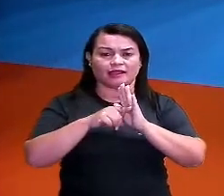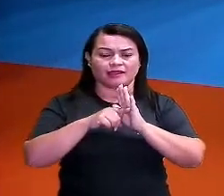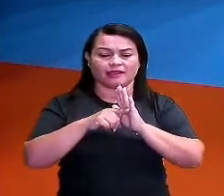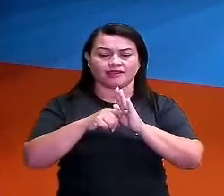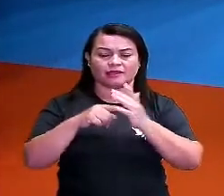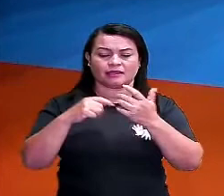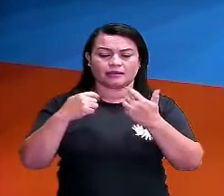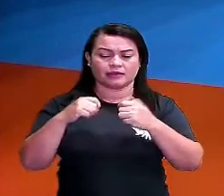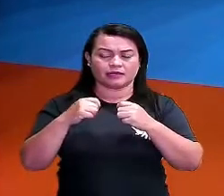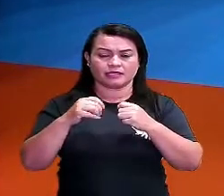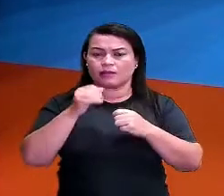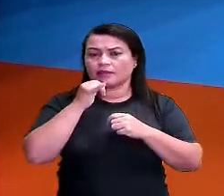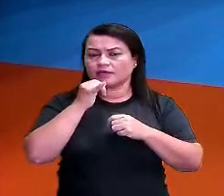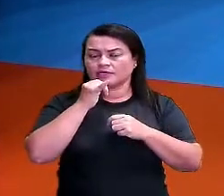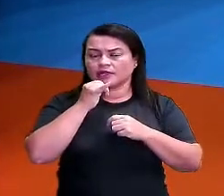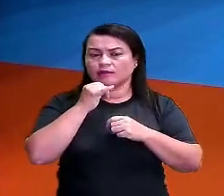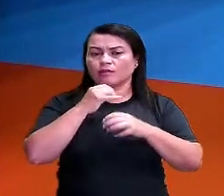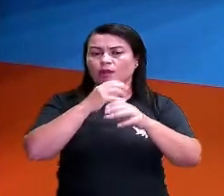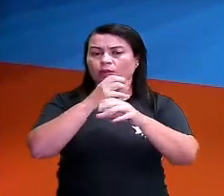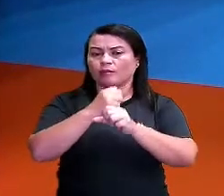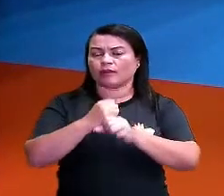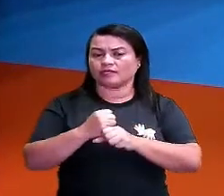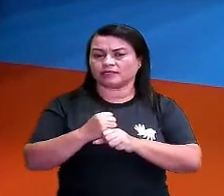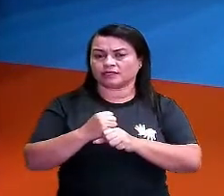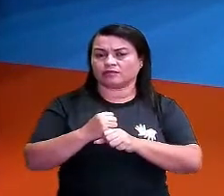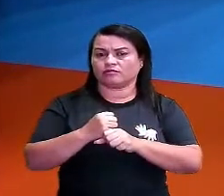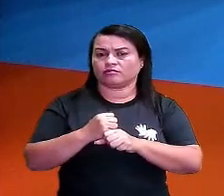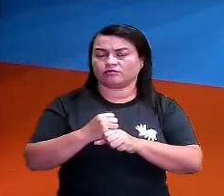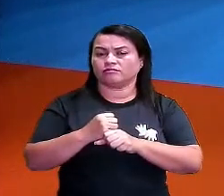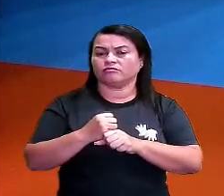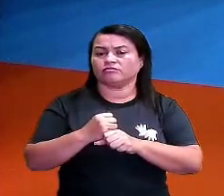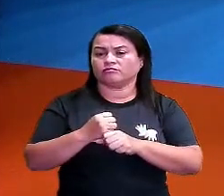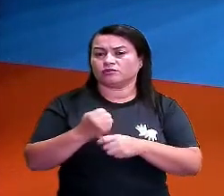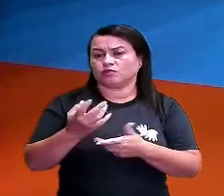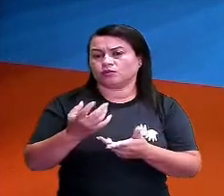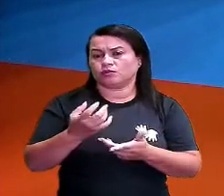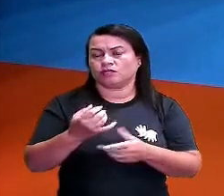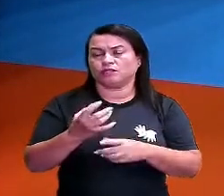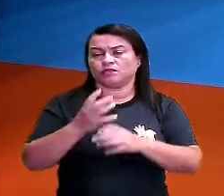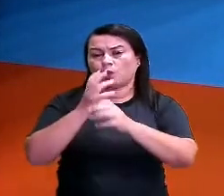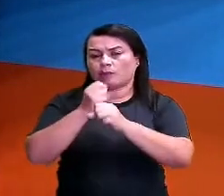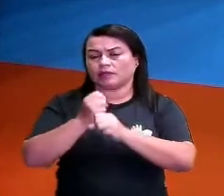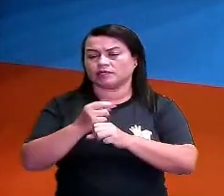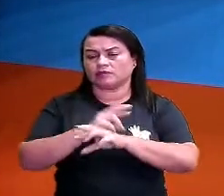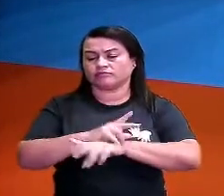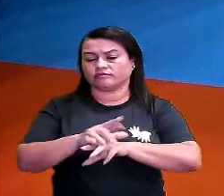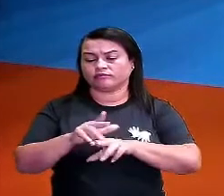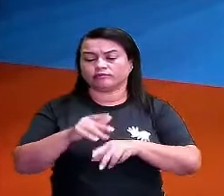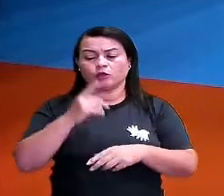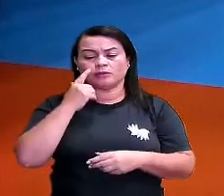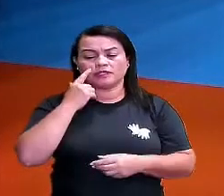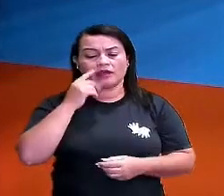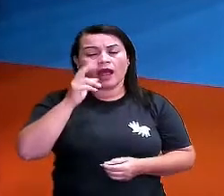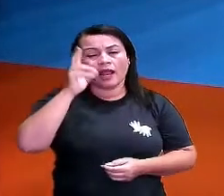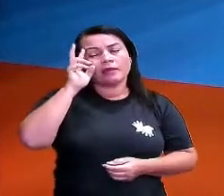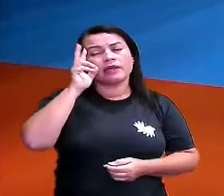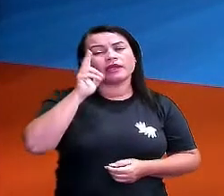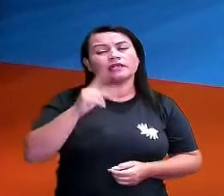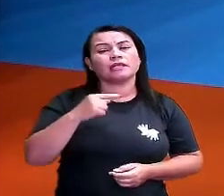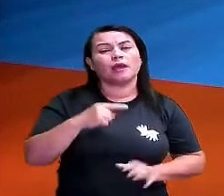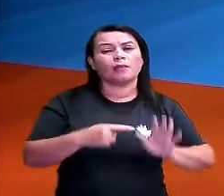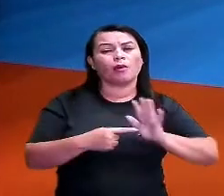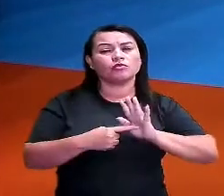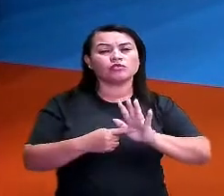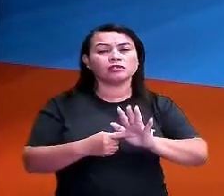representação da operação, sem o algoritmo, né, montado da operação. A gente trouxe quem? Aquela representação da